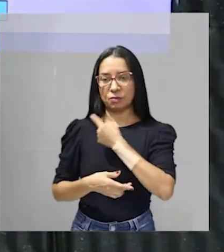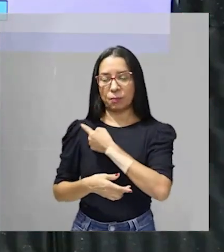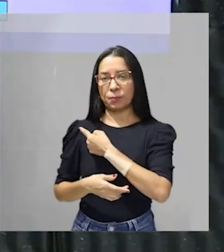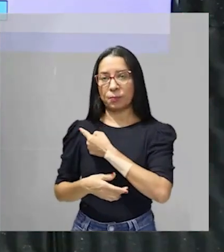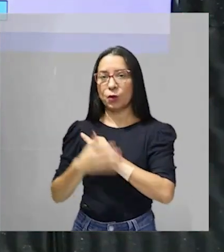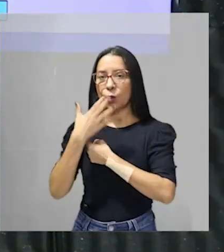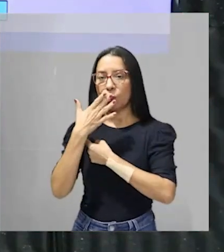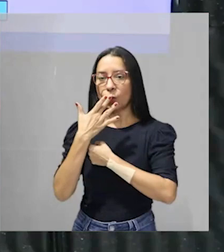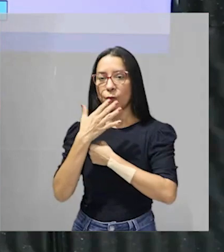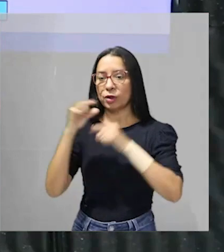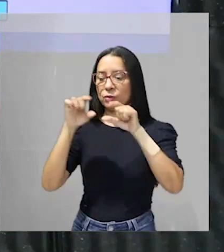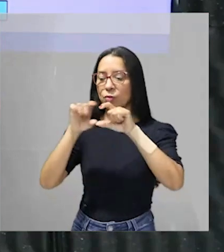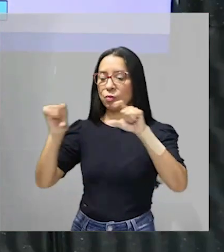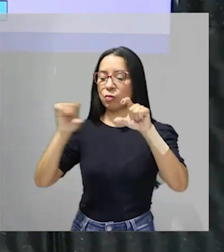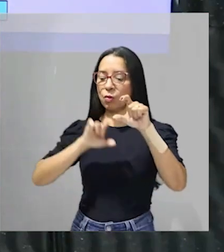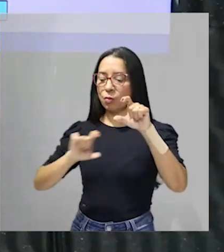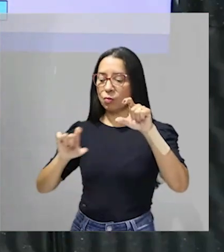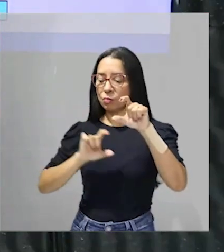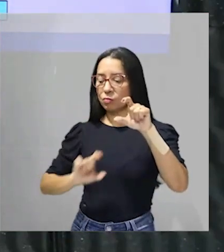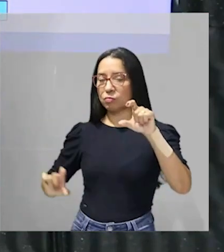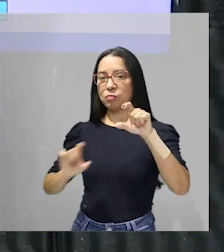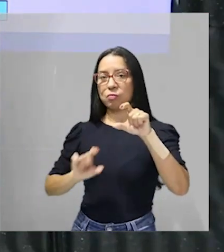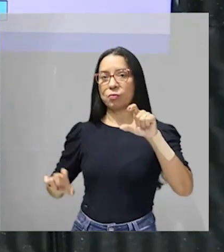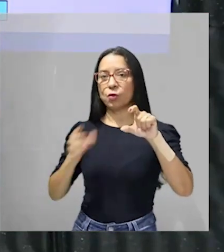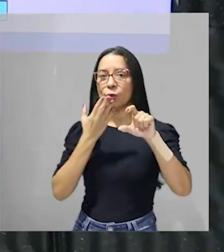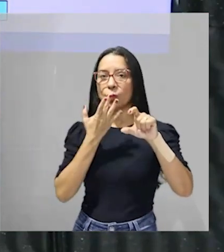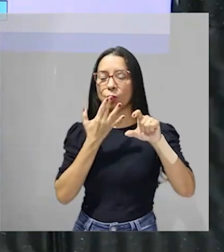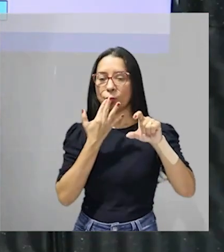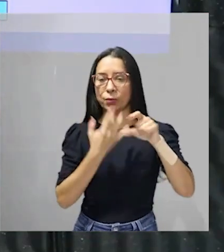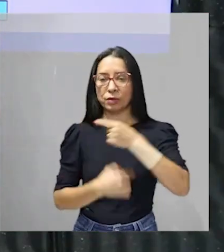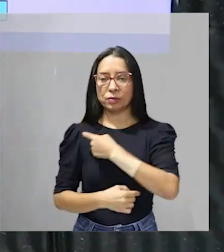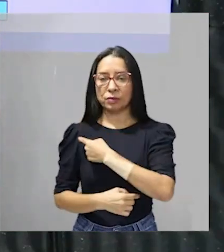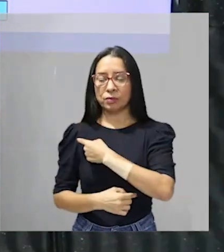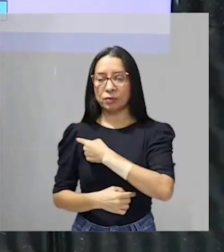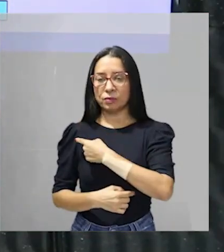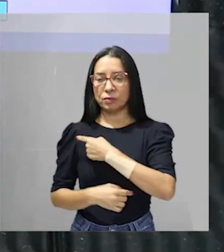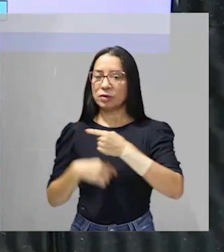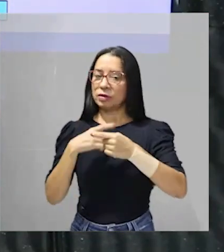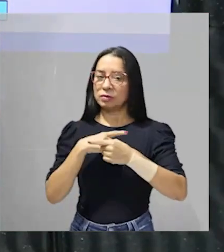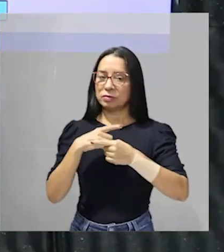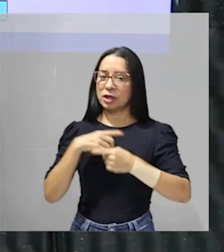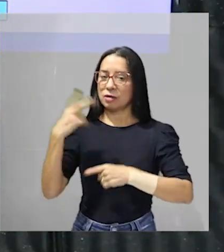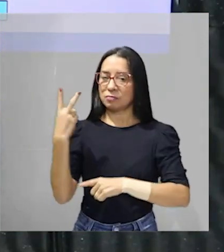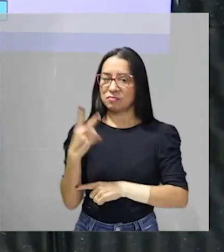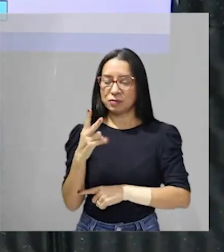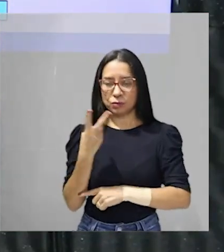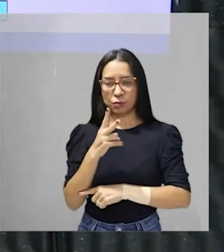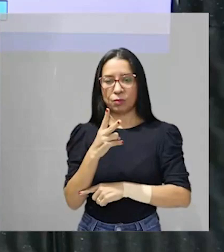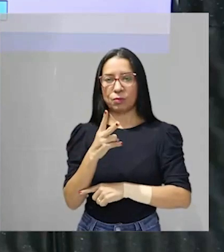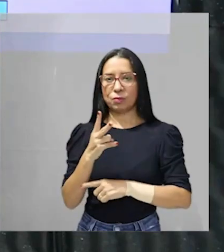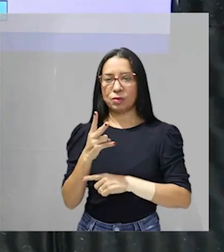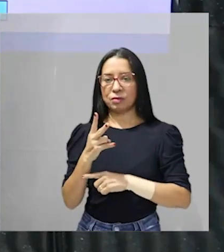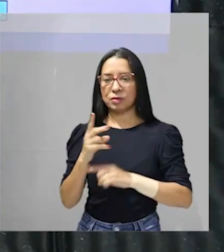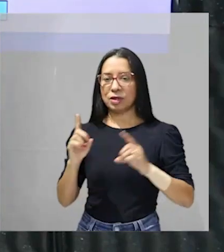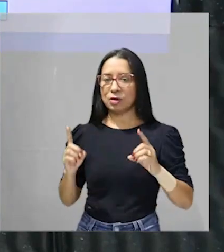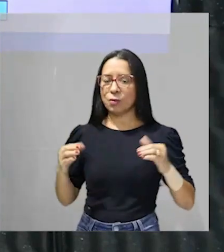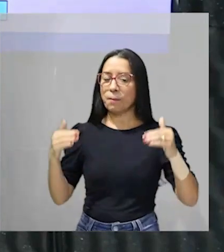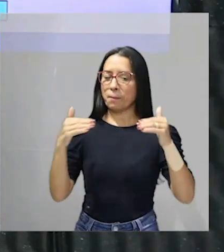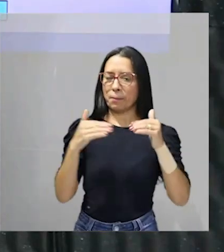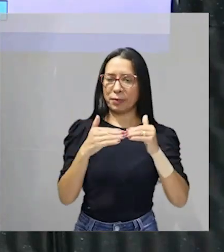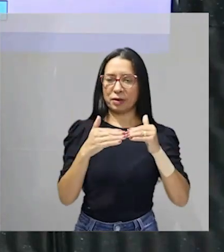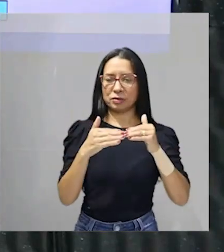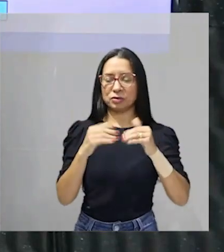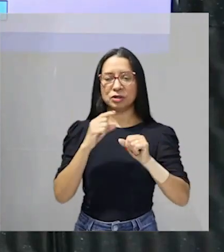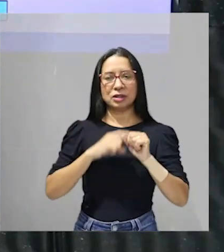existe a figura do adversário pode existe o vitorioso existe o empate